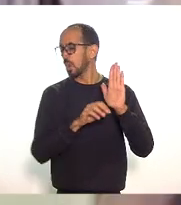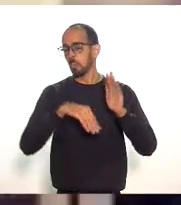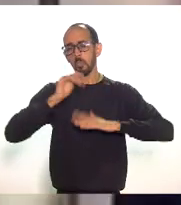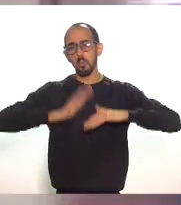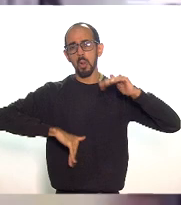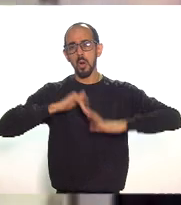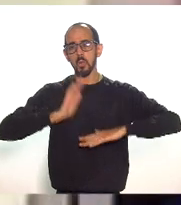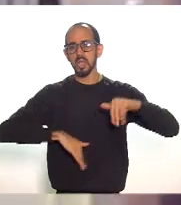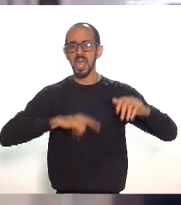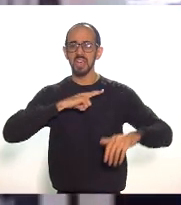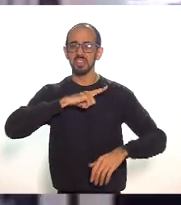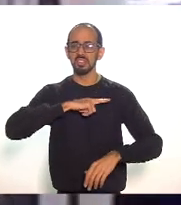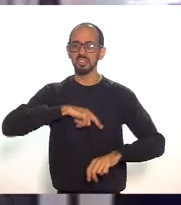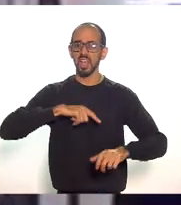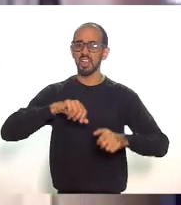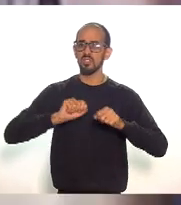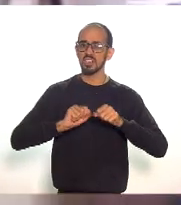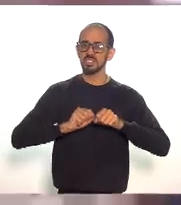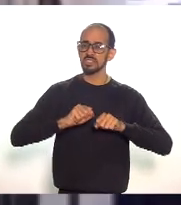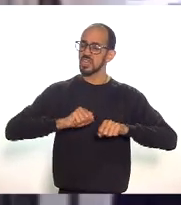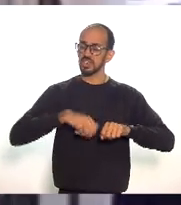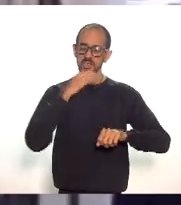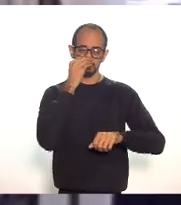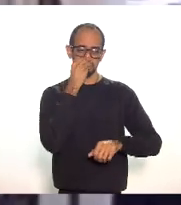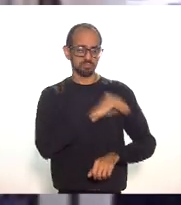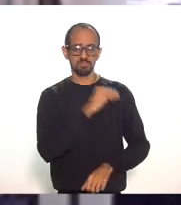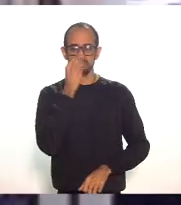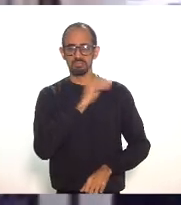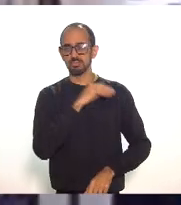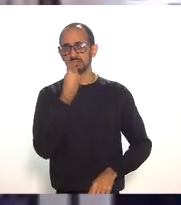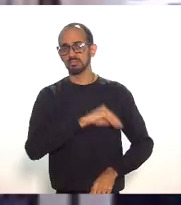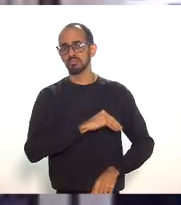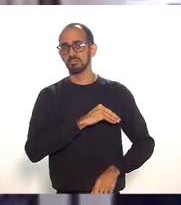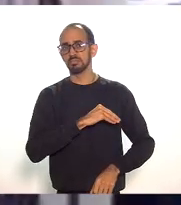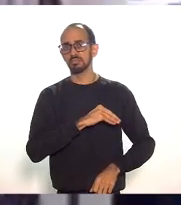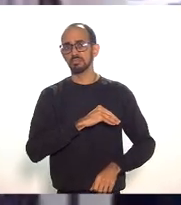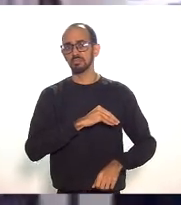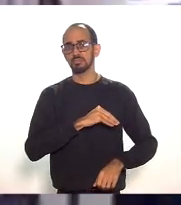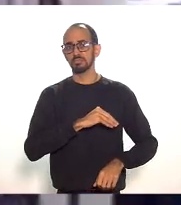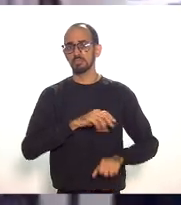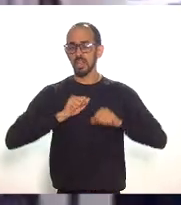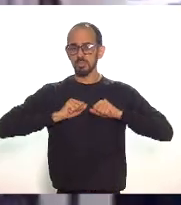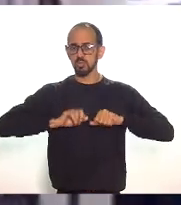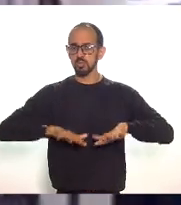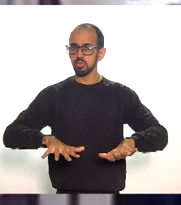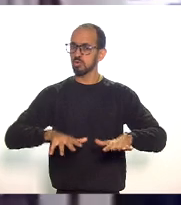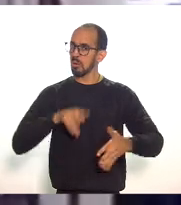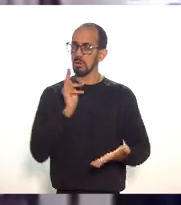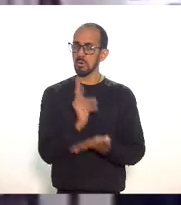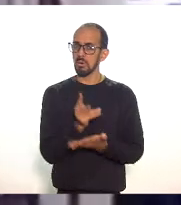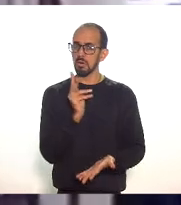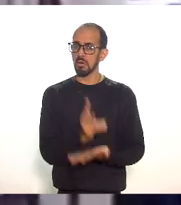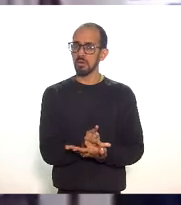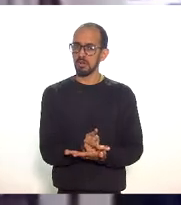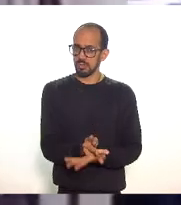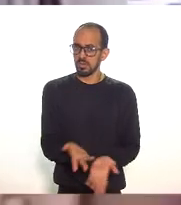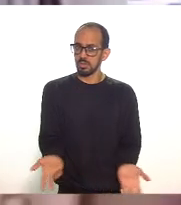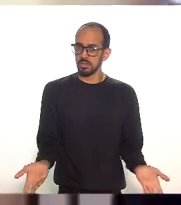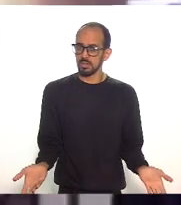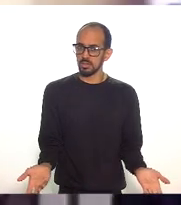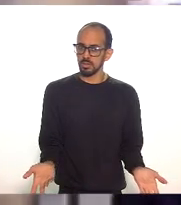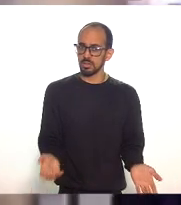existir, elaborados exatamente para evitar a propagação e a disseminação do vírus.